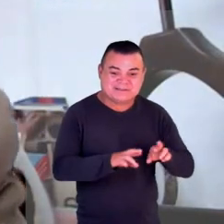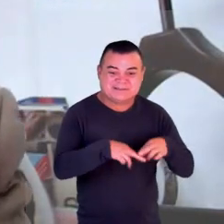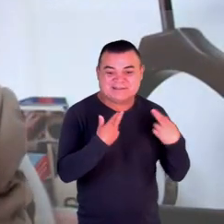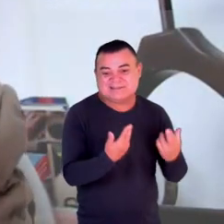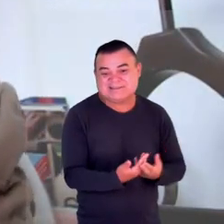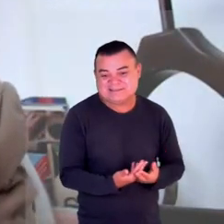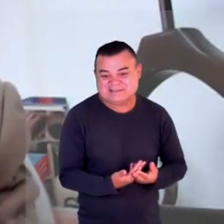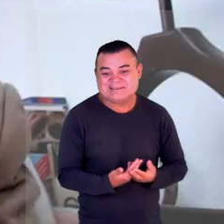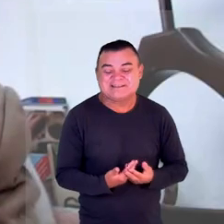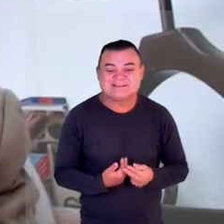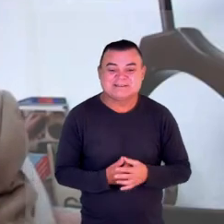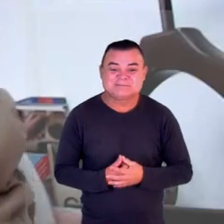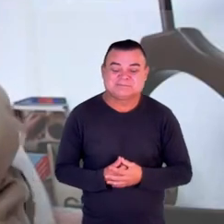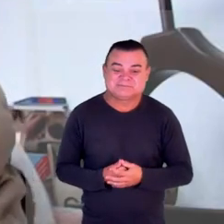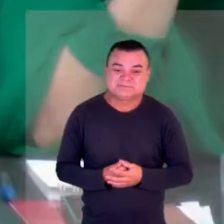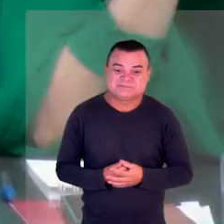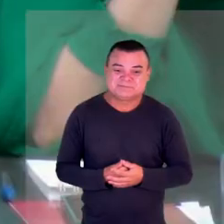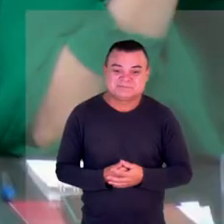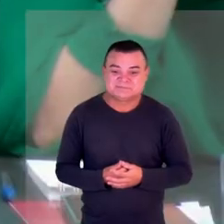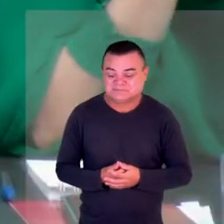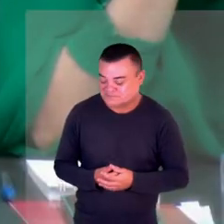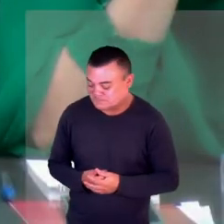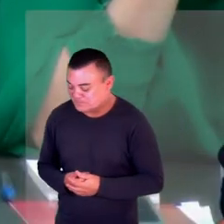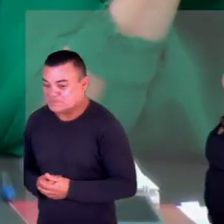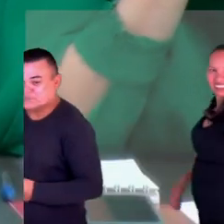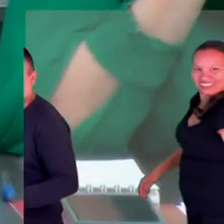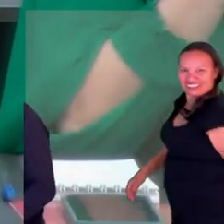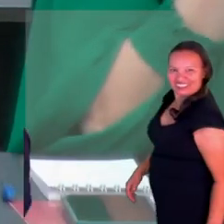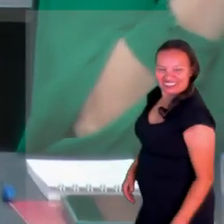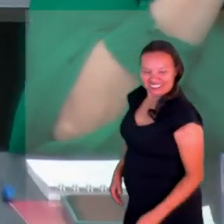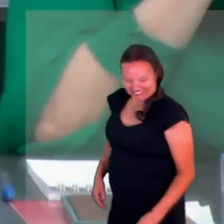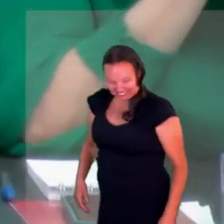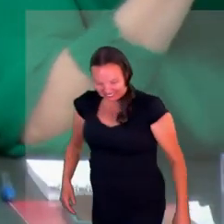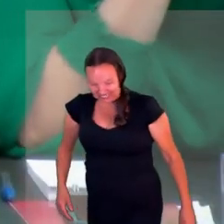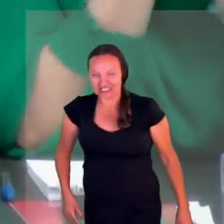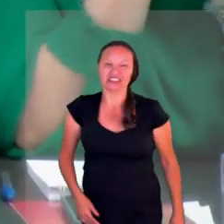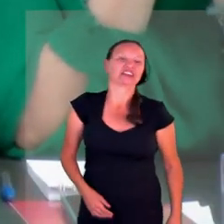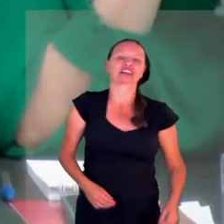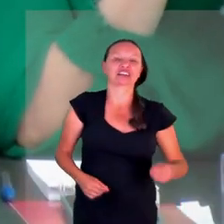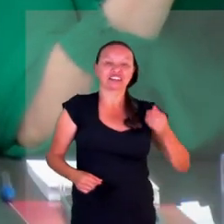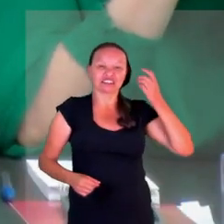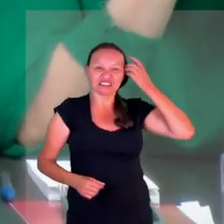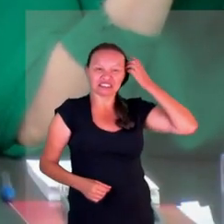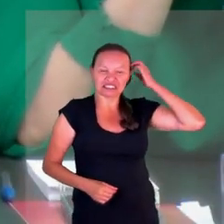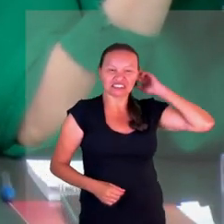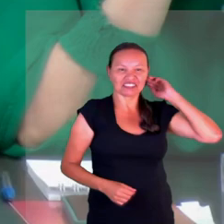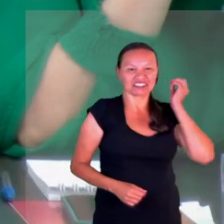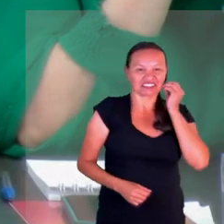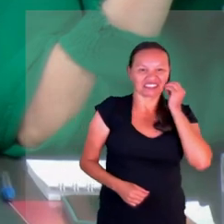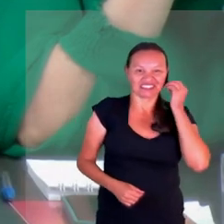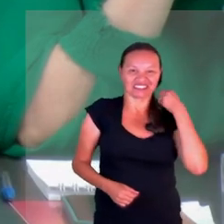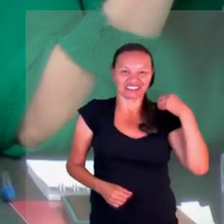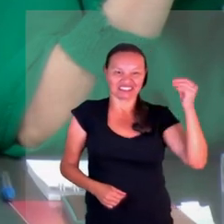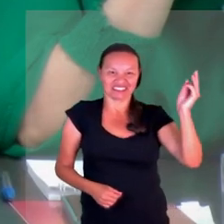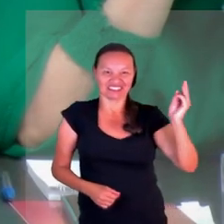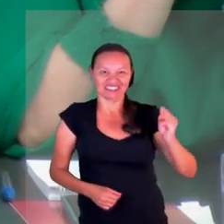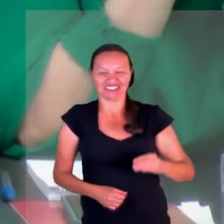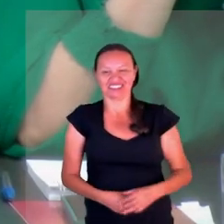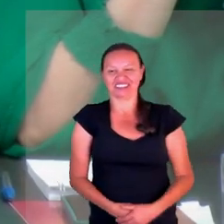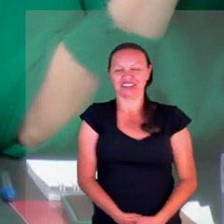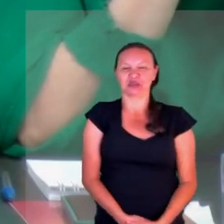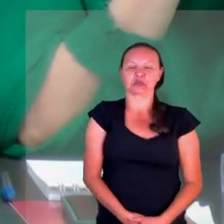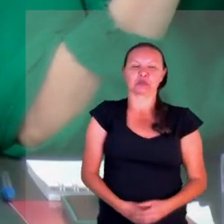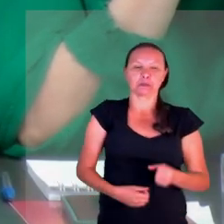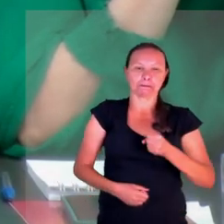nossa ela mandou um beijo não sei se deu para ver daí mas ela devolveu eh então eu passo agora a